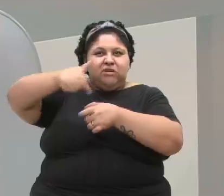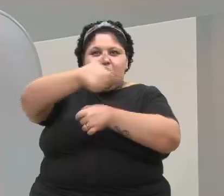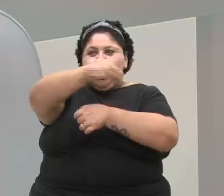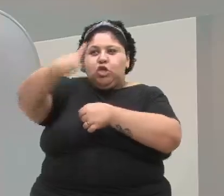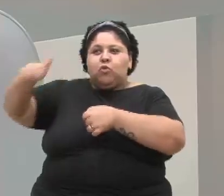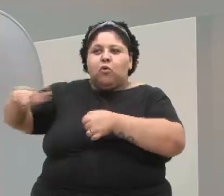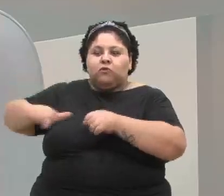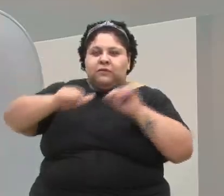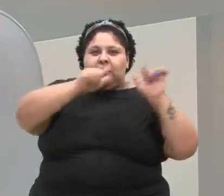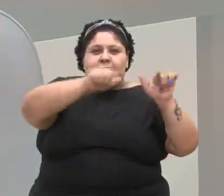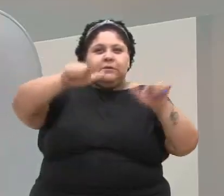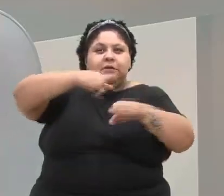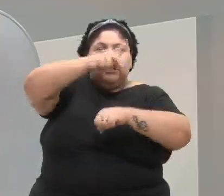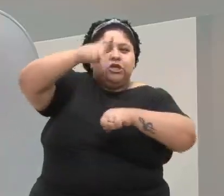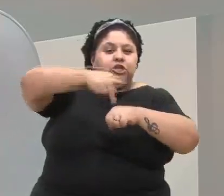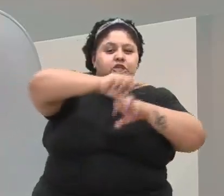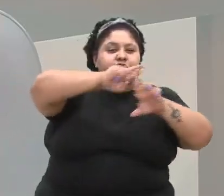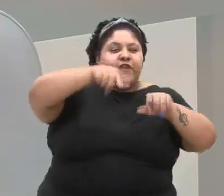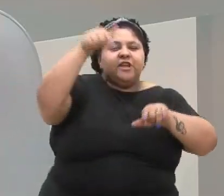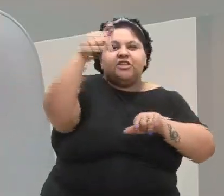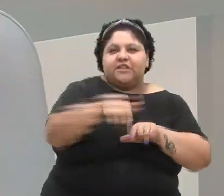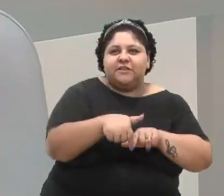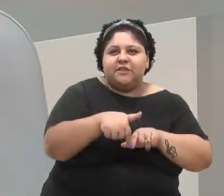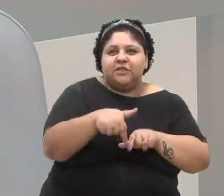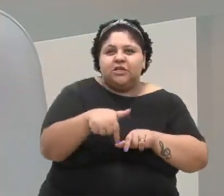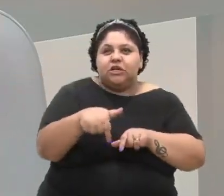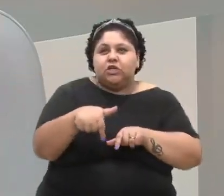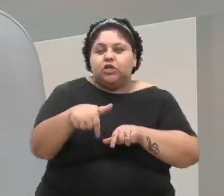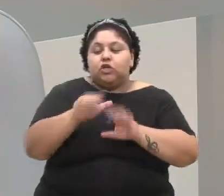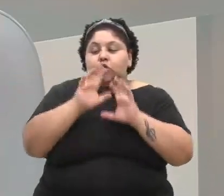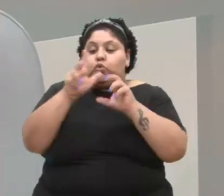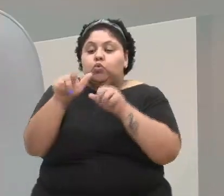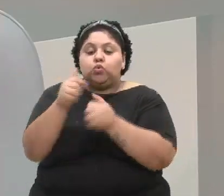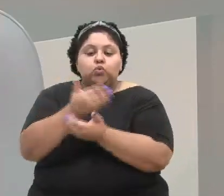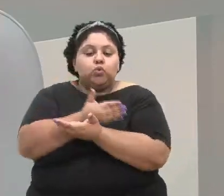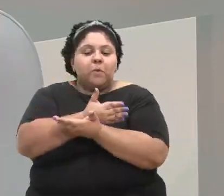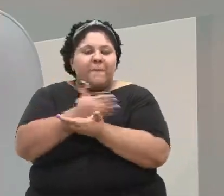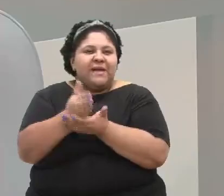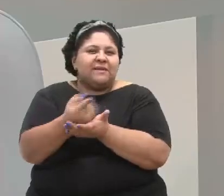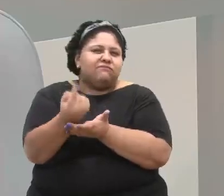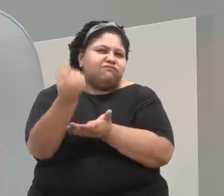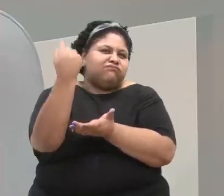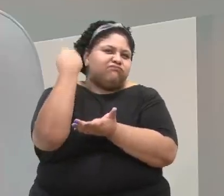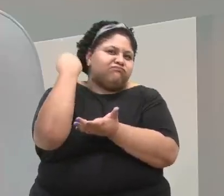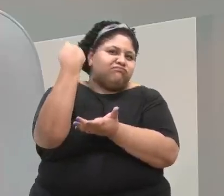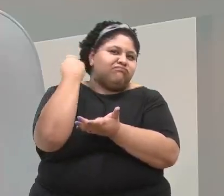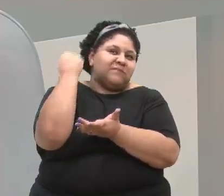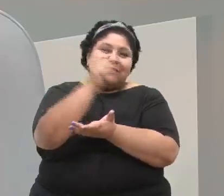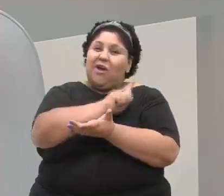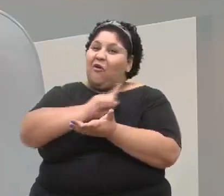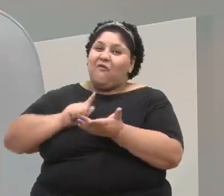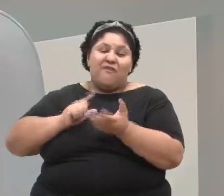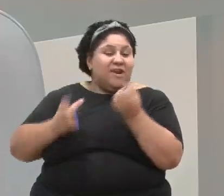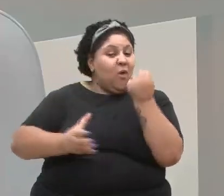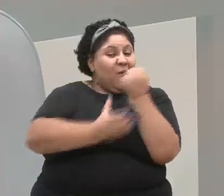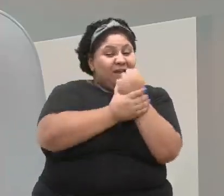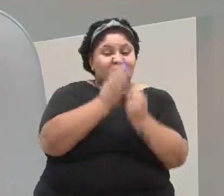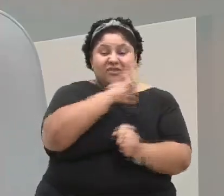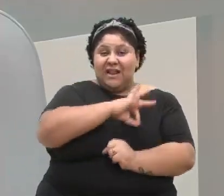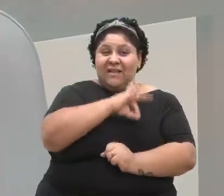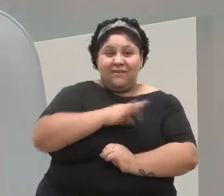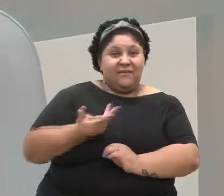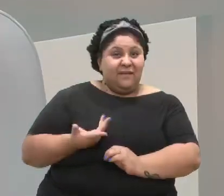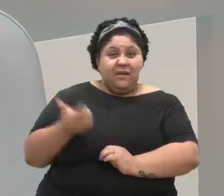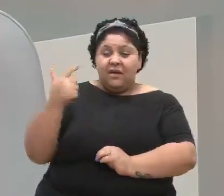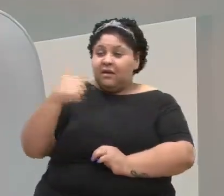aquilo. Então tudo começa ali atrás, quando os governos não garantem o salário justo. Eu sou agricultor, com